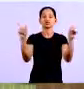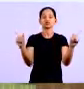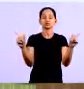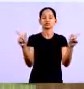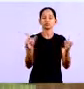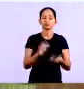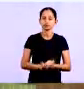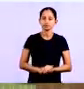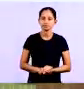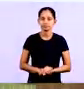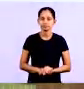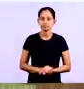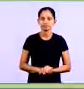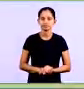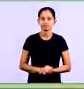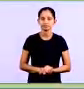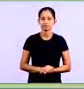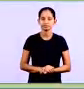para o quadro.